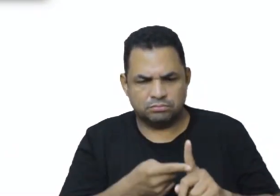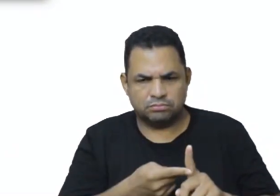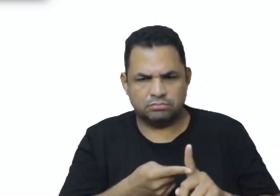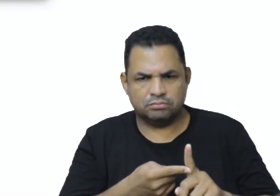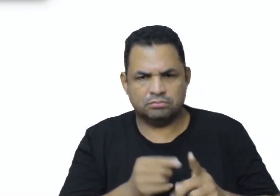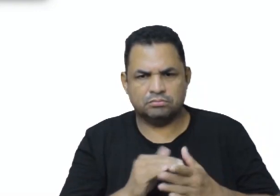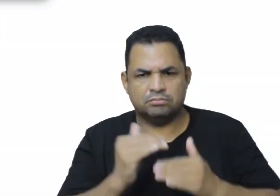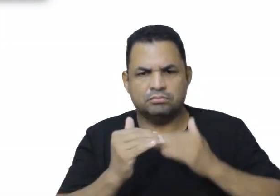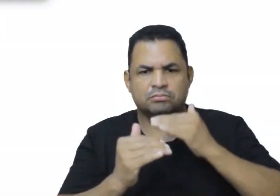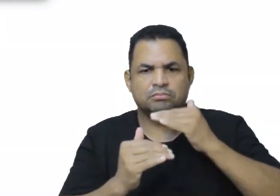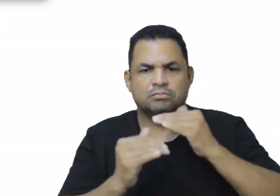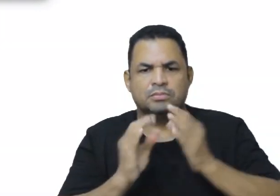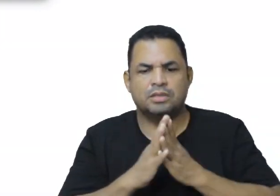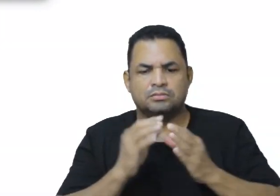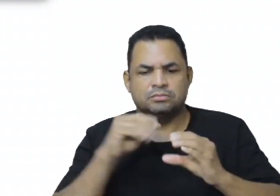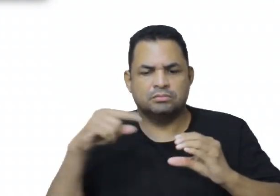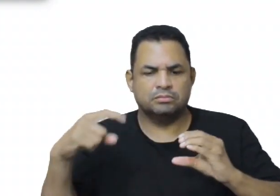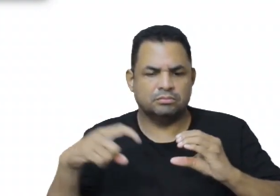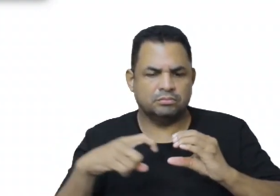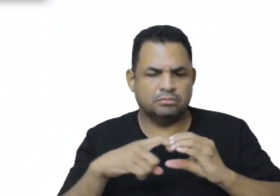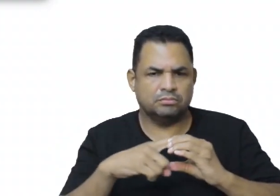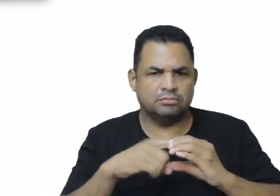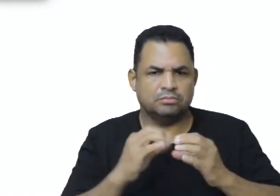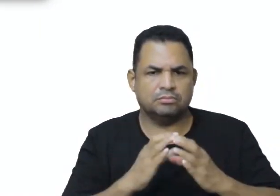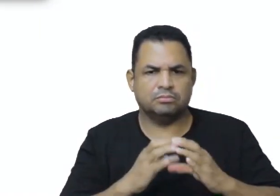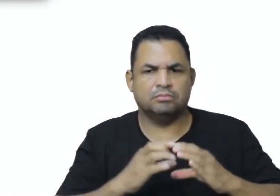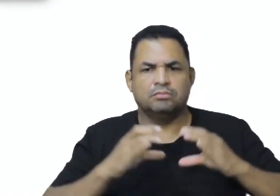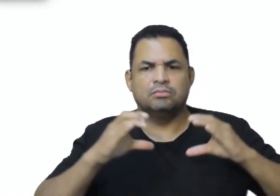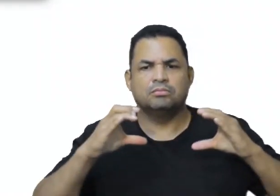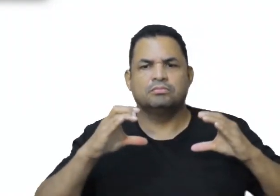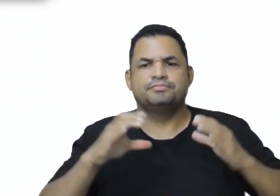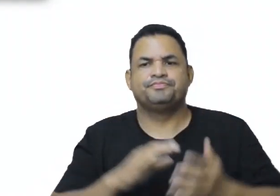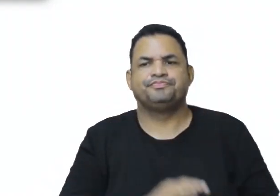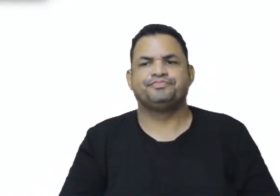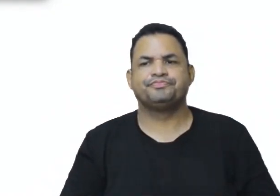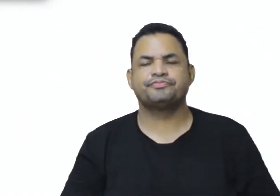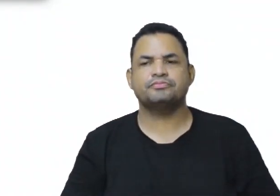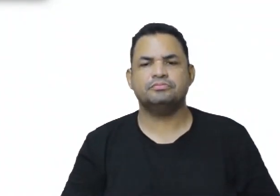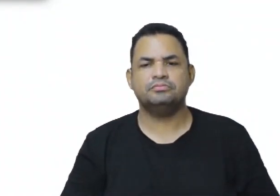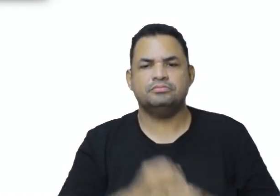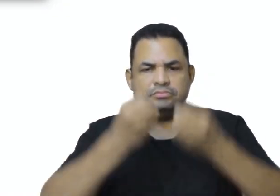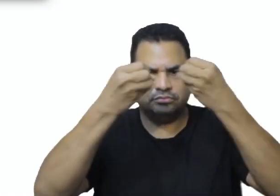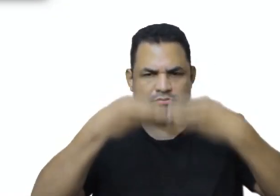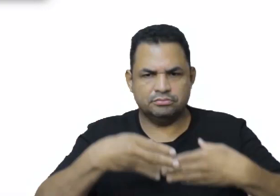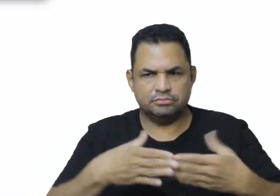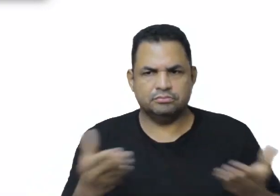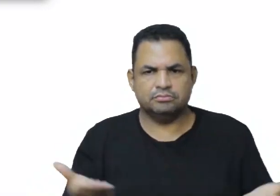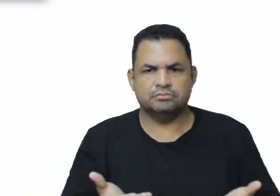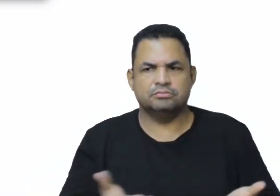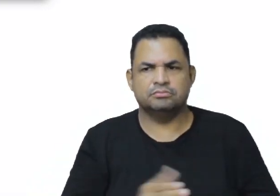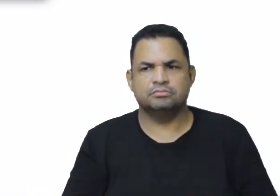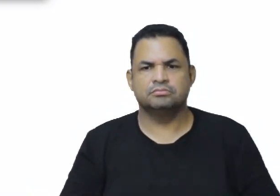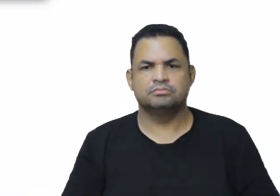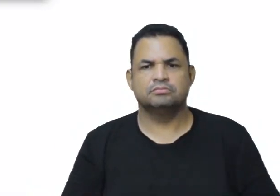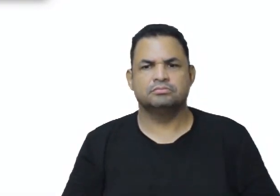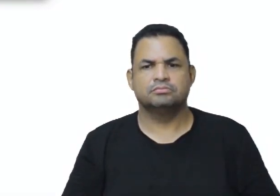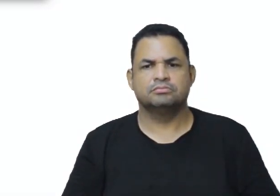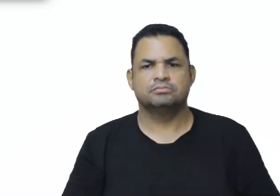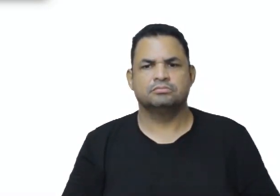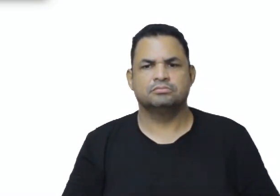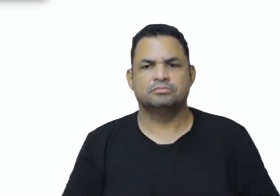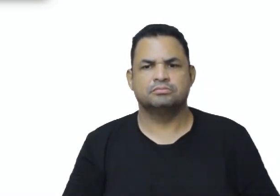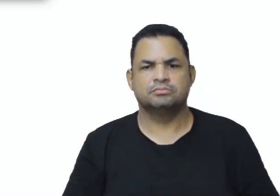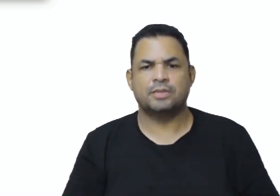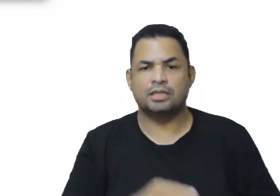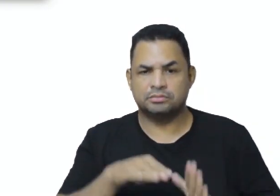o desenvolvimento embrionário humano, no nosso caso aqui que a gente vai abordar hoje, tá? Então, esse